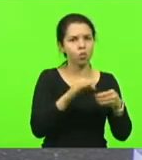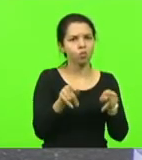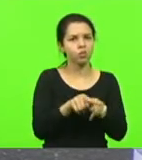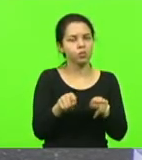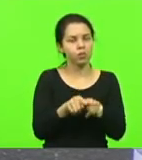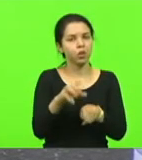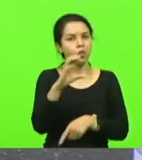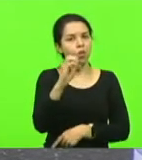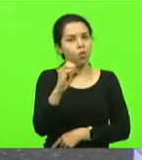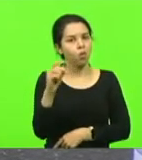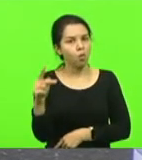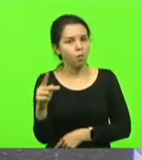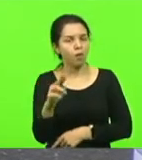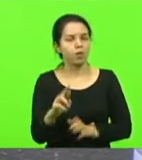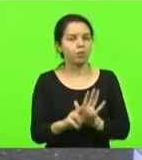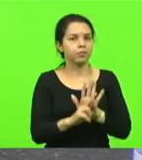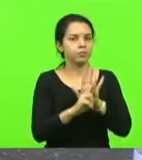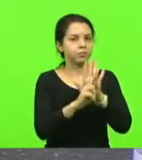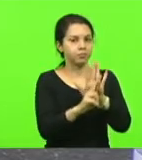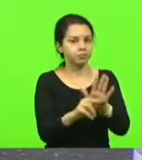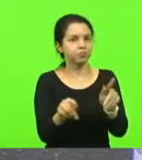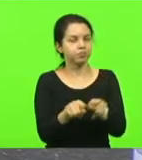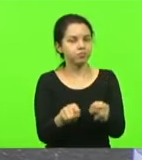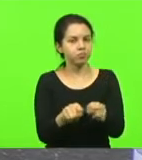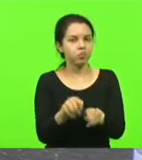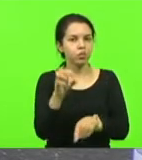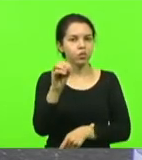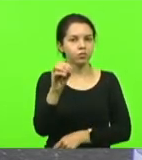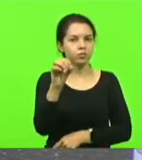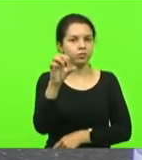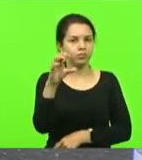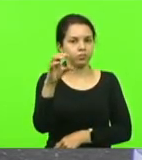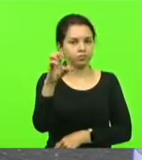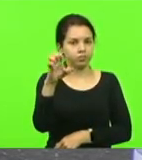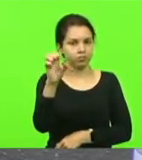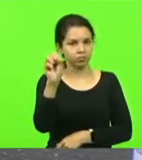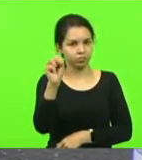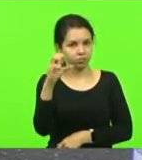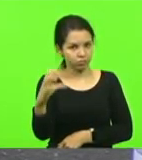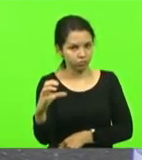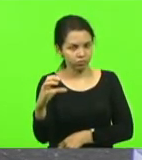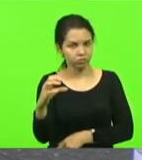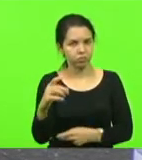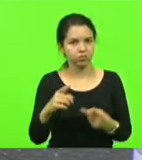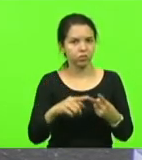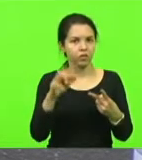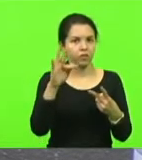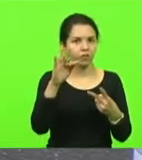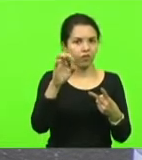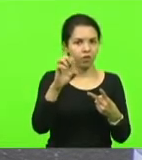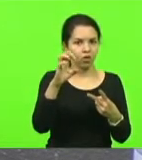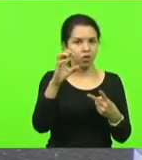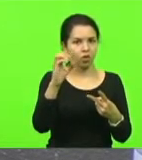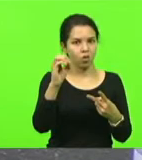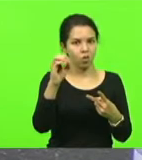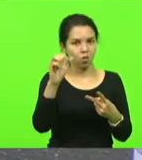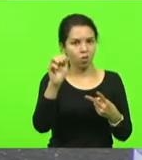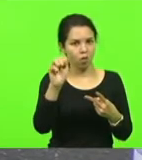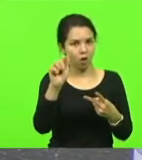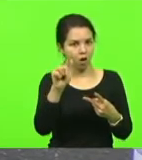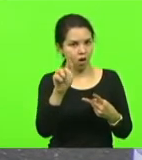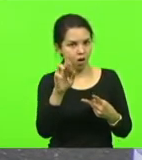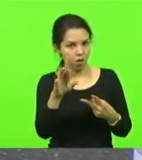cooperativas, representadas também pela OSESC, pela FECOAGRO,